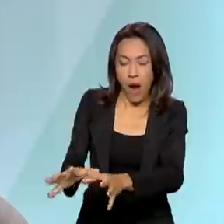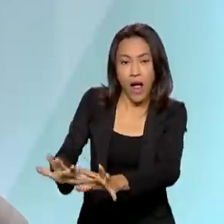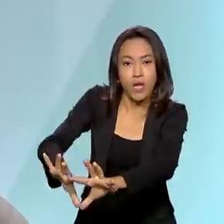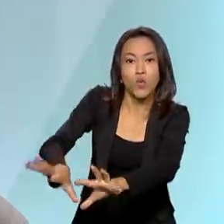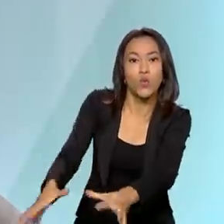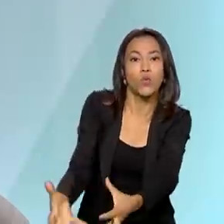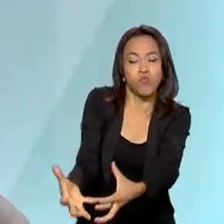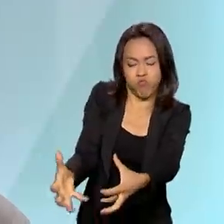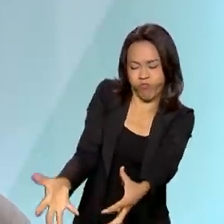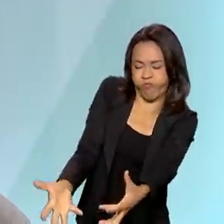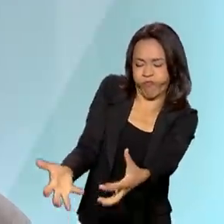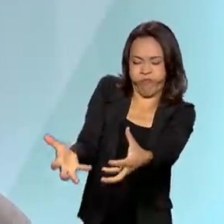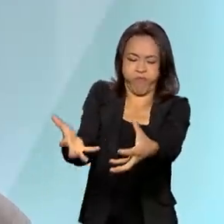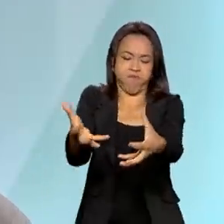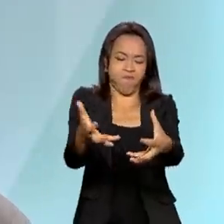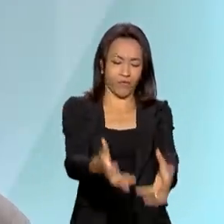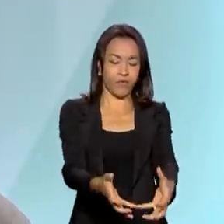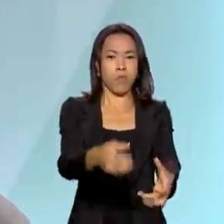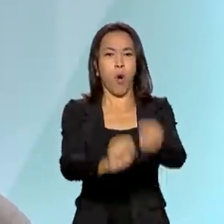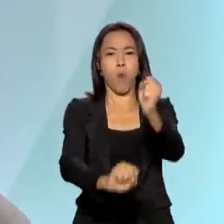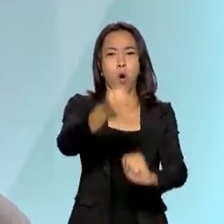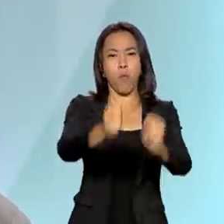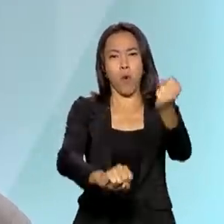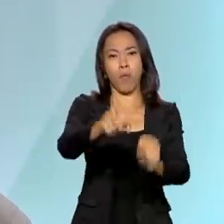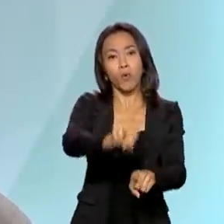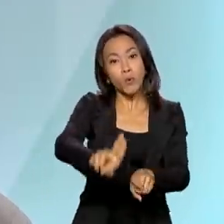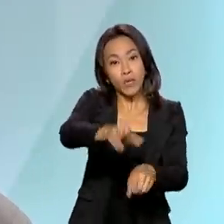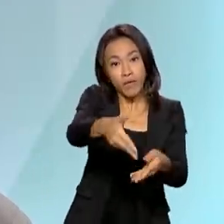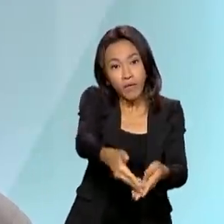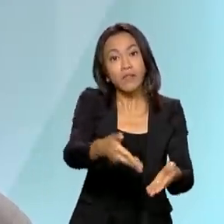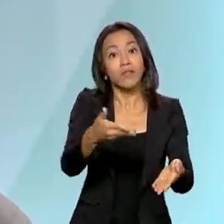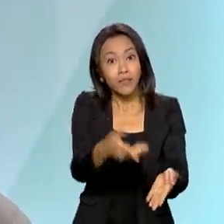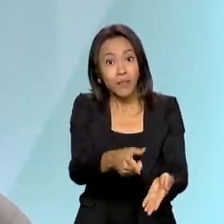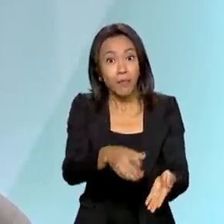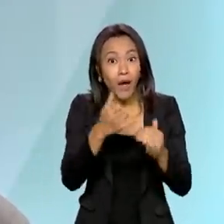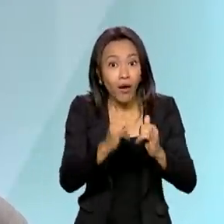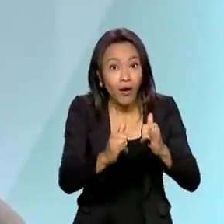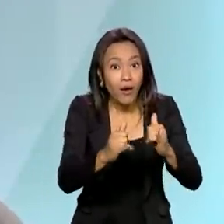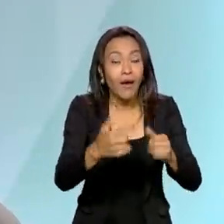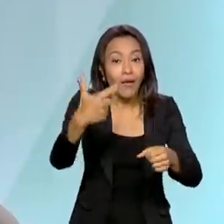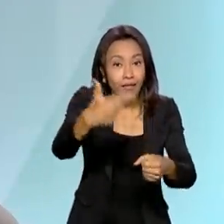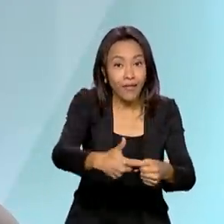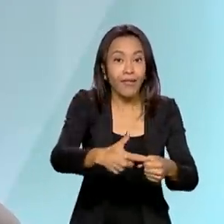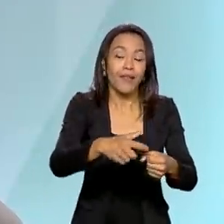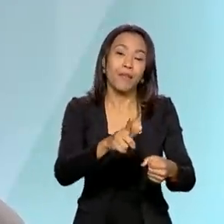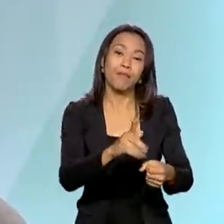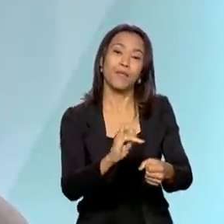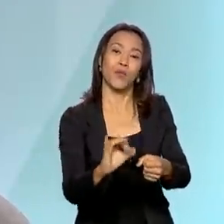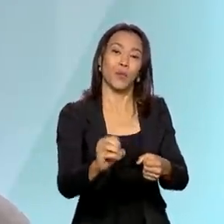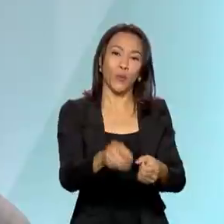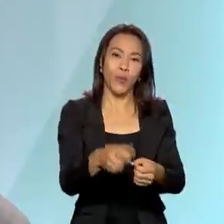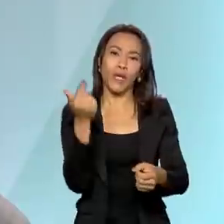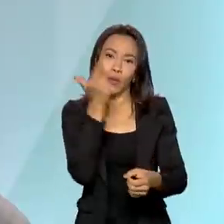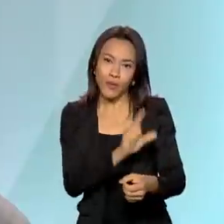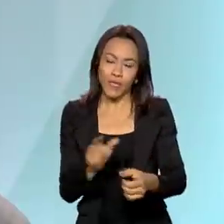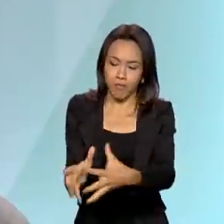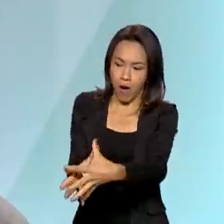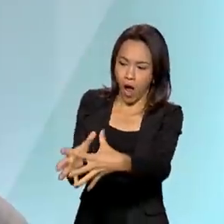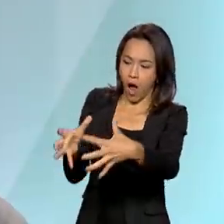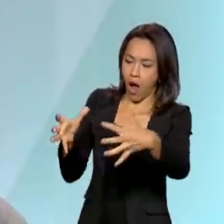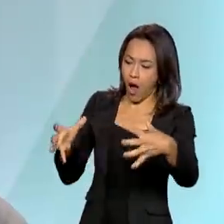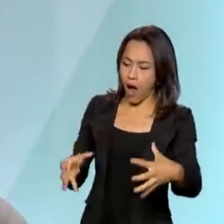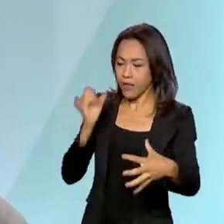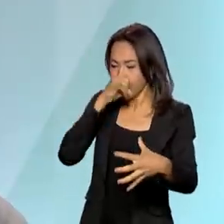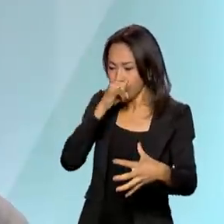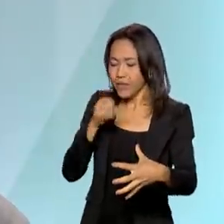de resíduos que ele gerava naquela pequena propriedade. Agora não, ele está aproveitando as duas coisas. Ele está conseguindo expandir a produção de alimentos,